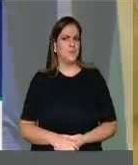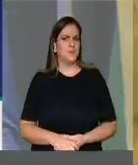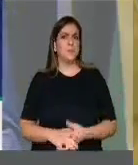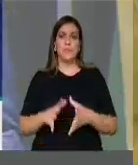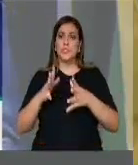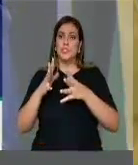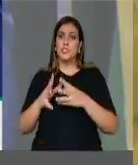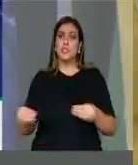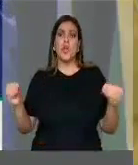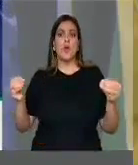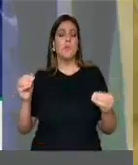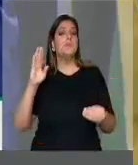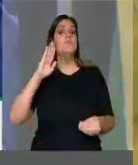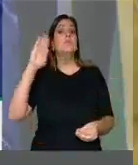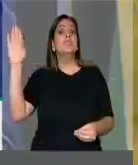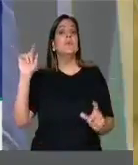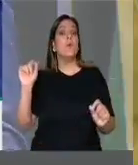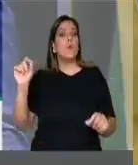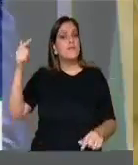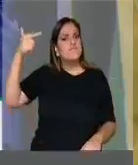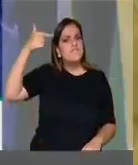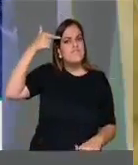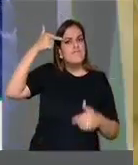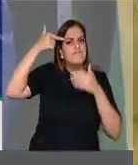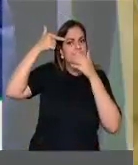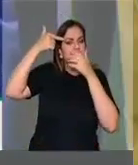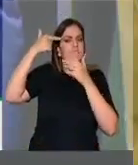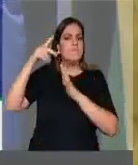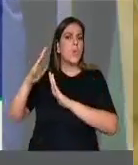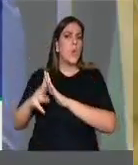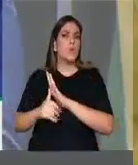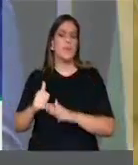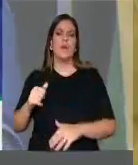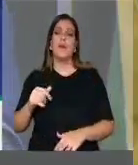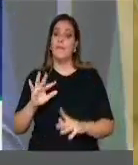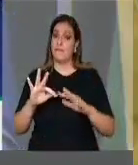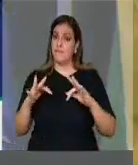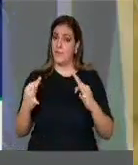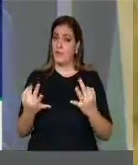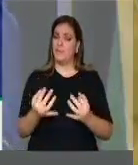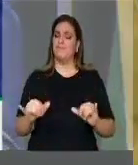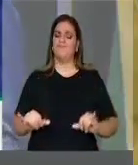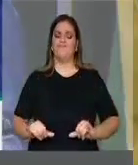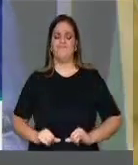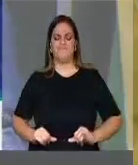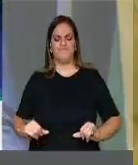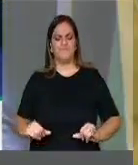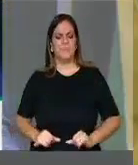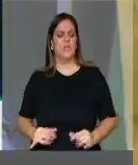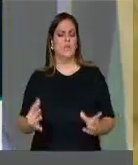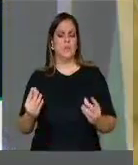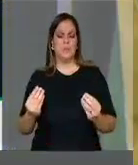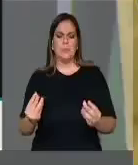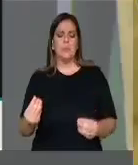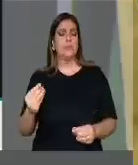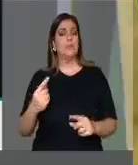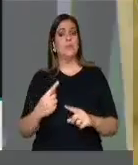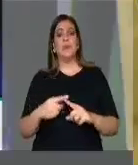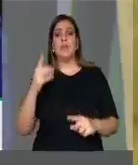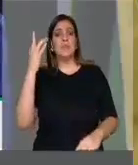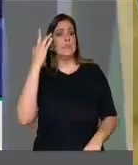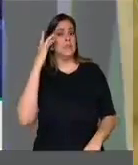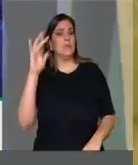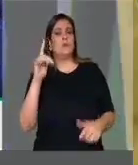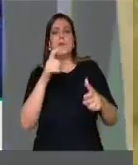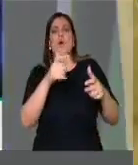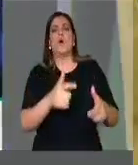motivos, sendo o principal sequestro, e nós padecemos, as famílias acabam padecendo desse sofrimento sem ter notícias de